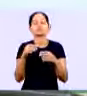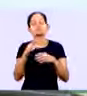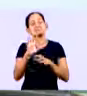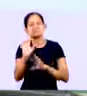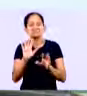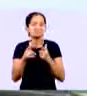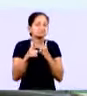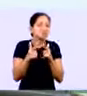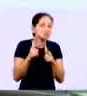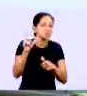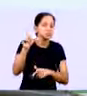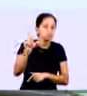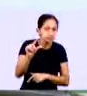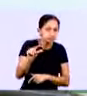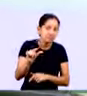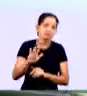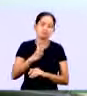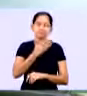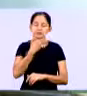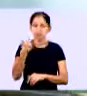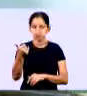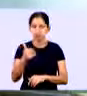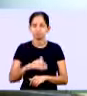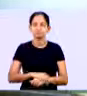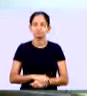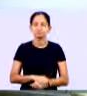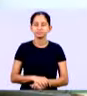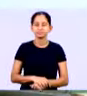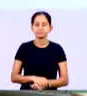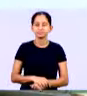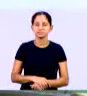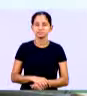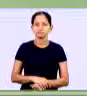surgem muitos problemas no atendimento, tá?